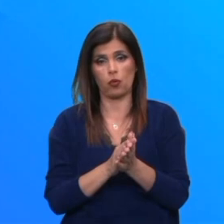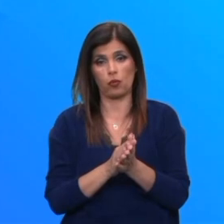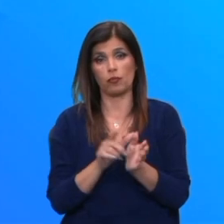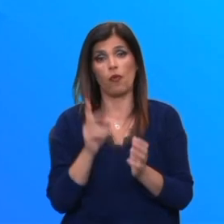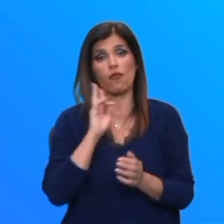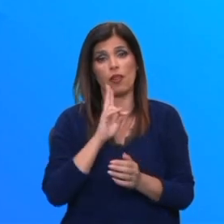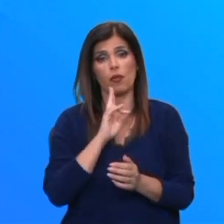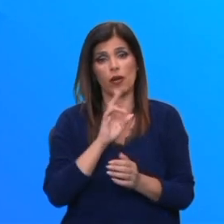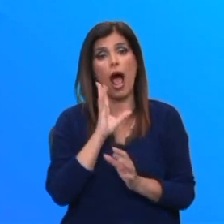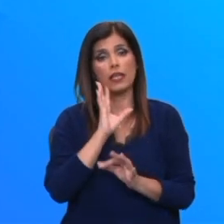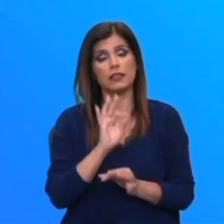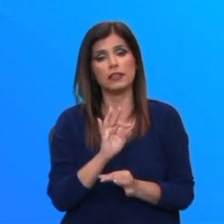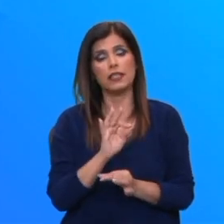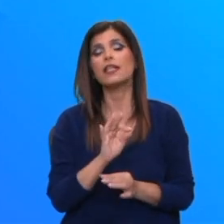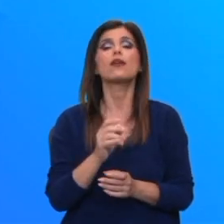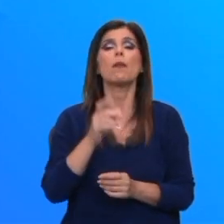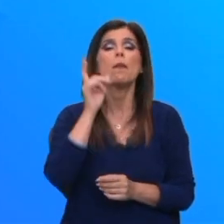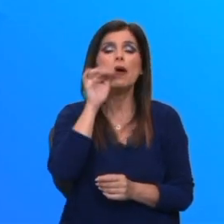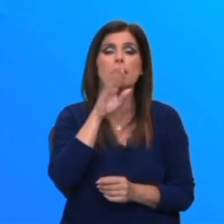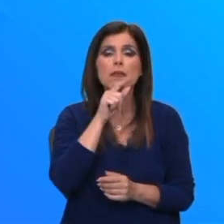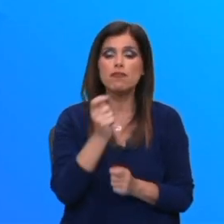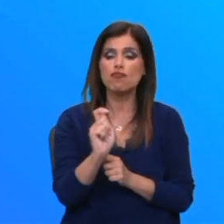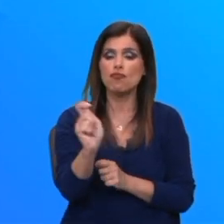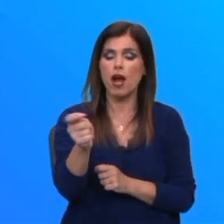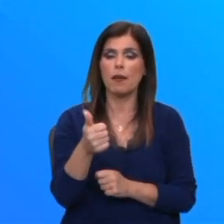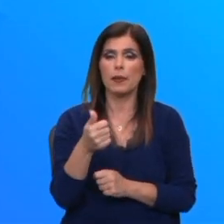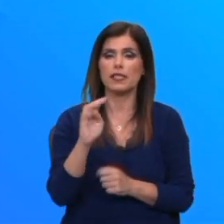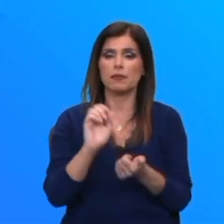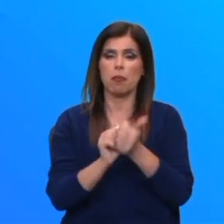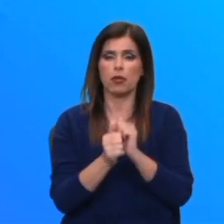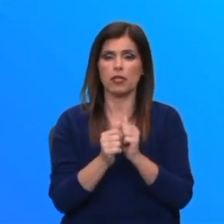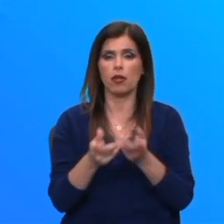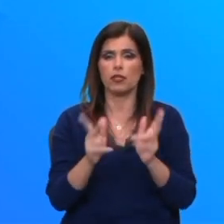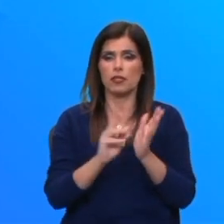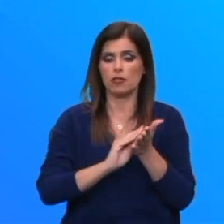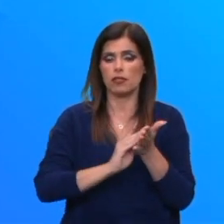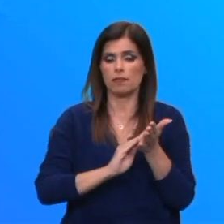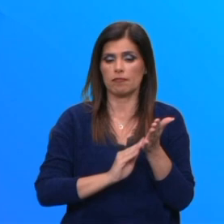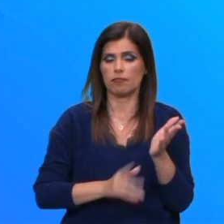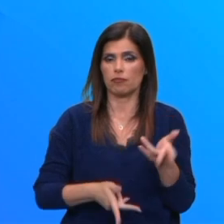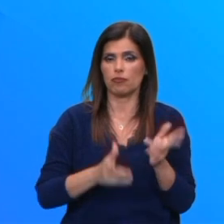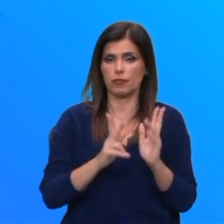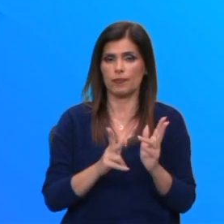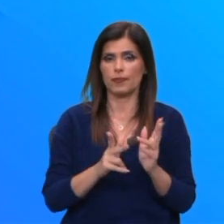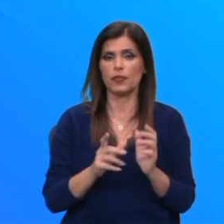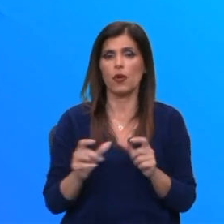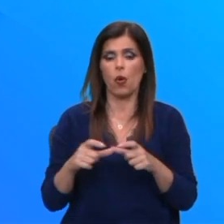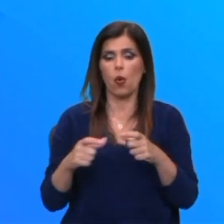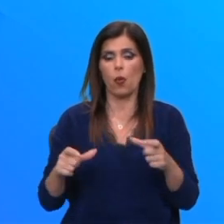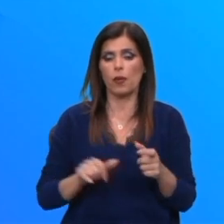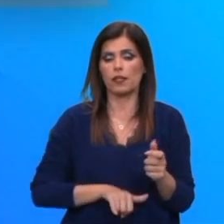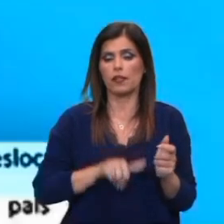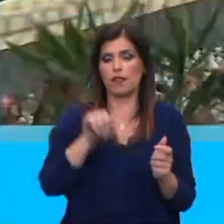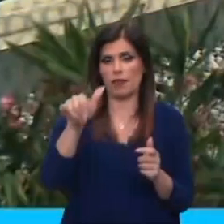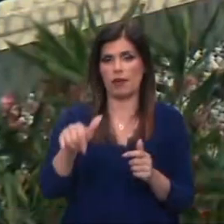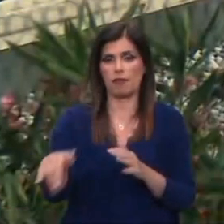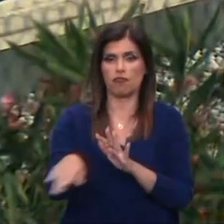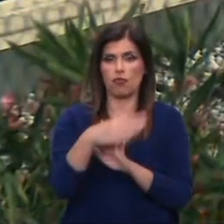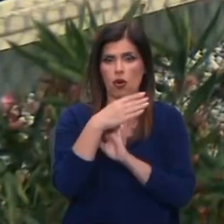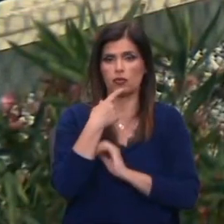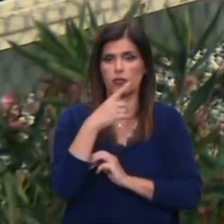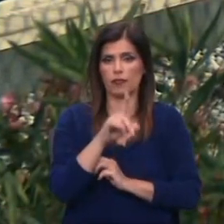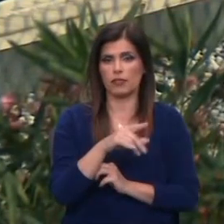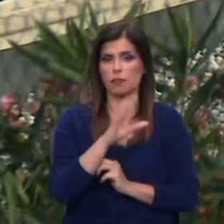os pais tinham de fazer chegar à B-Sports a autorização de saída por escrito e o bilhete de avião do menor com destino ao país de